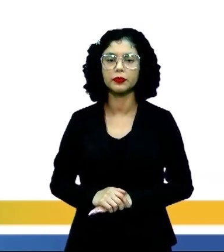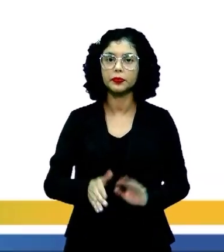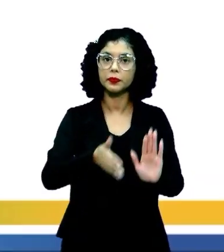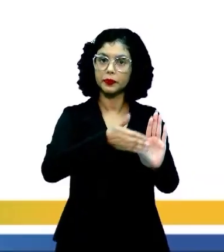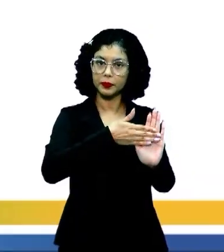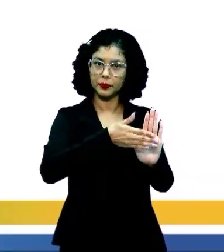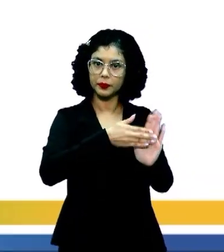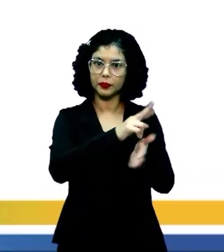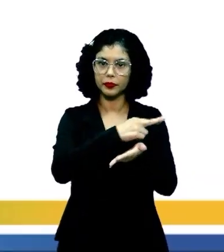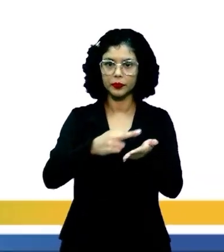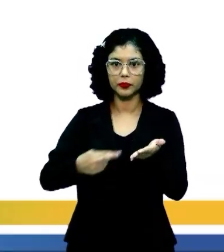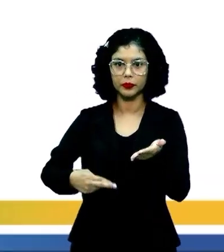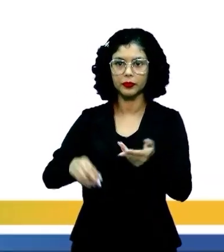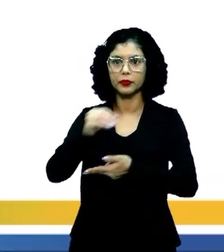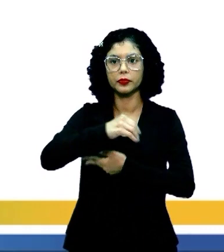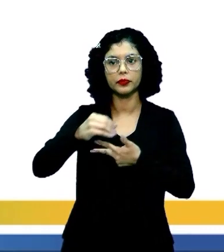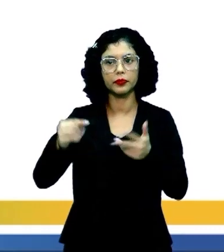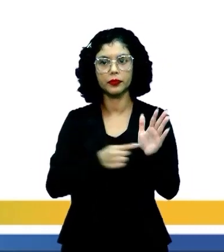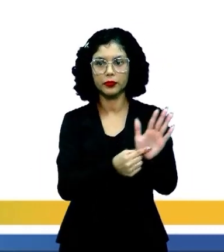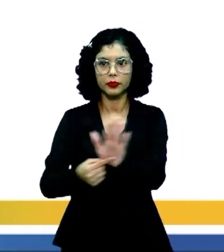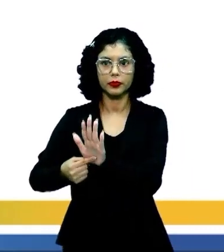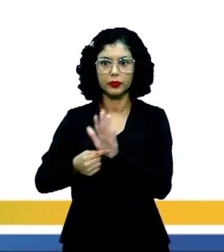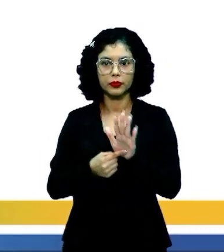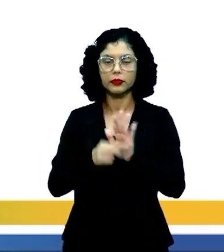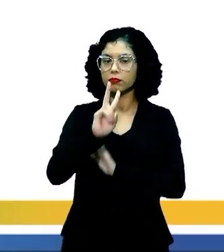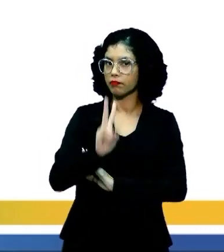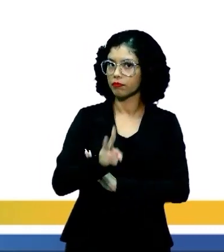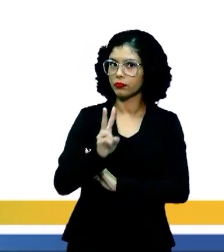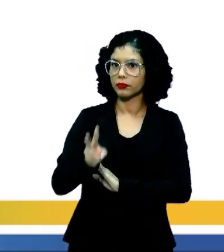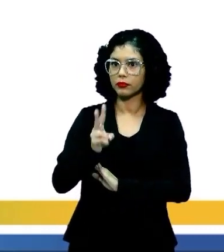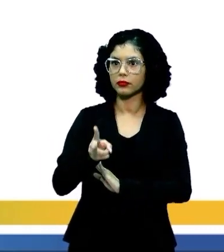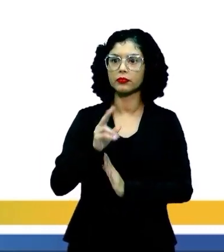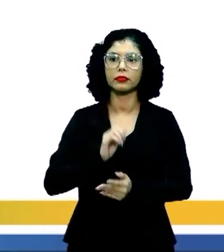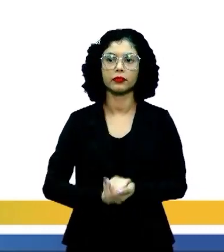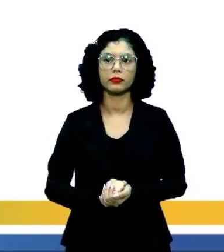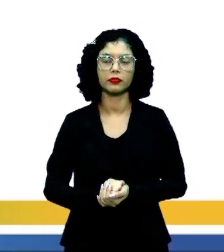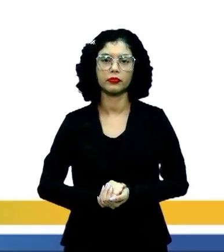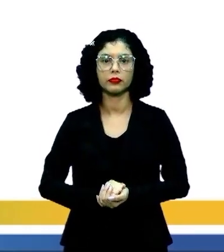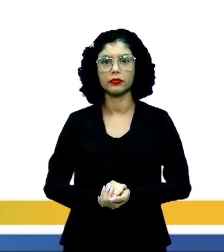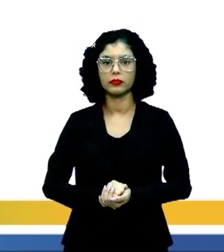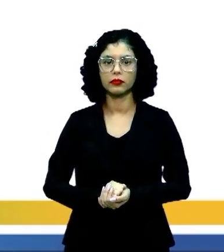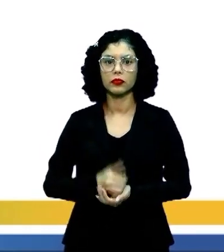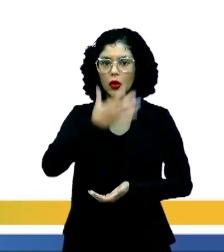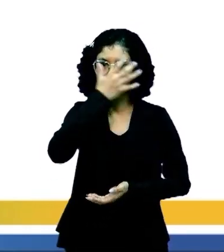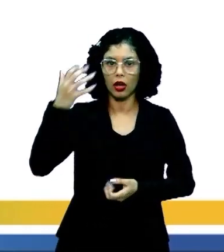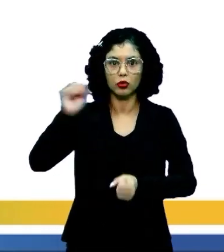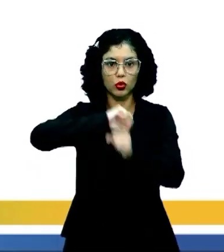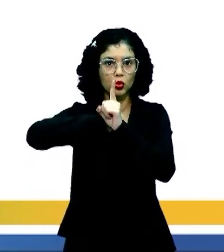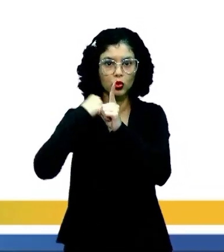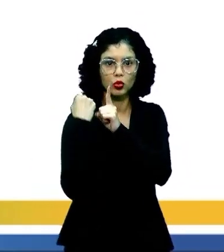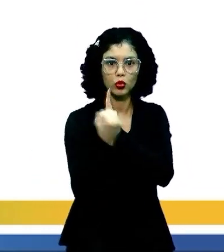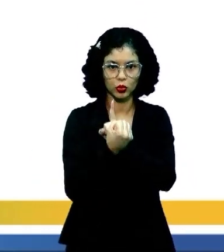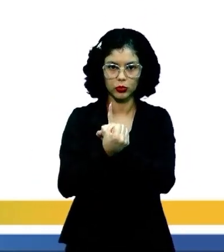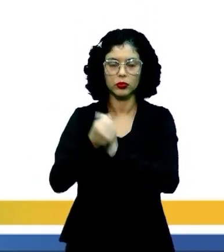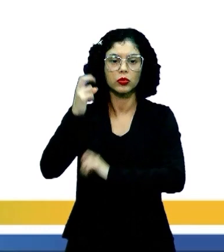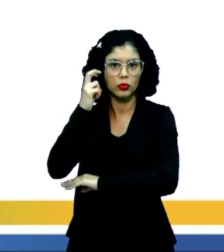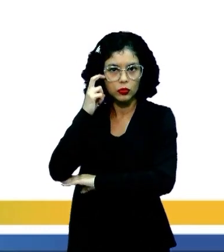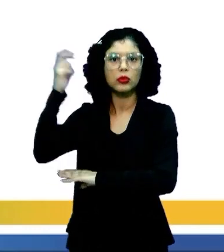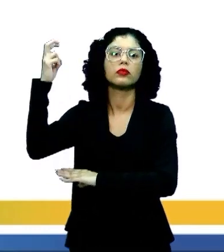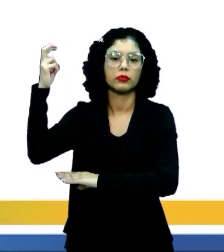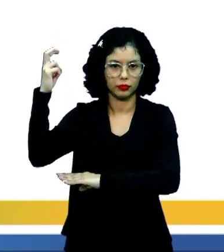As propostas de redação do Enem, elas apresentam sempre um caráter social, um